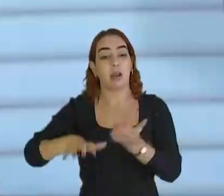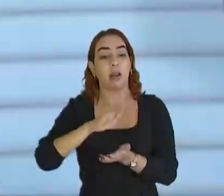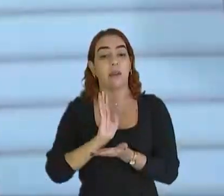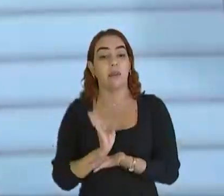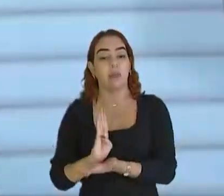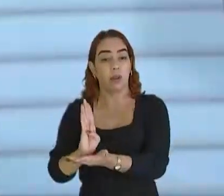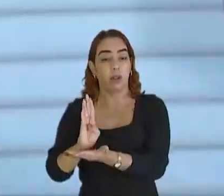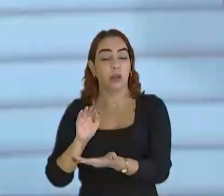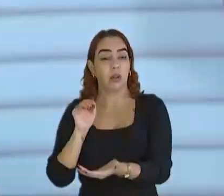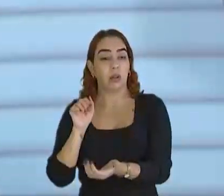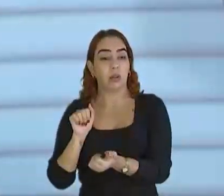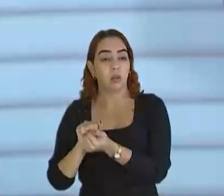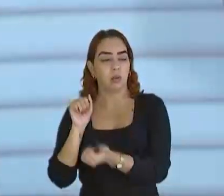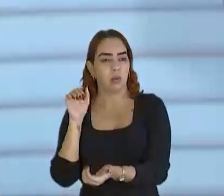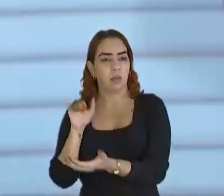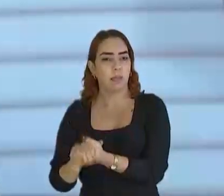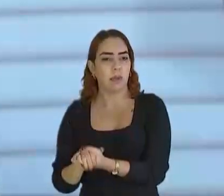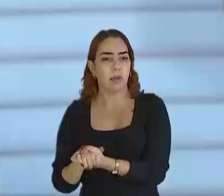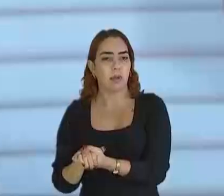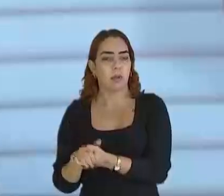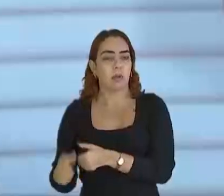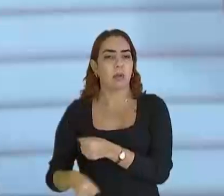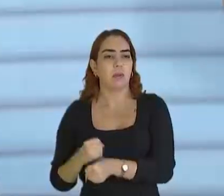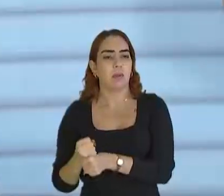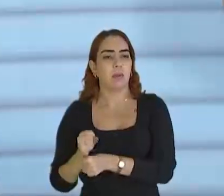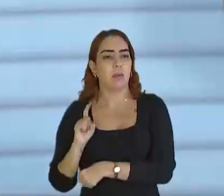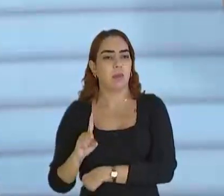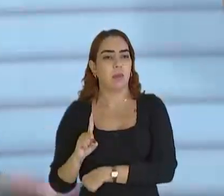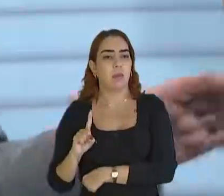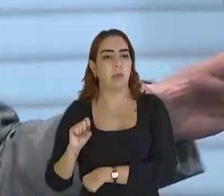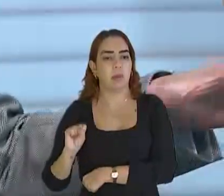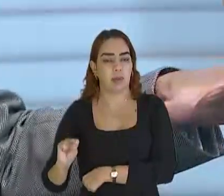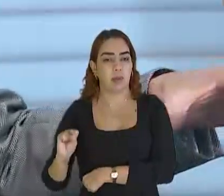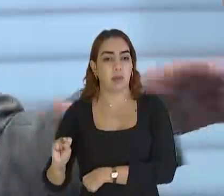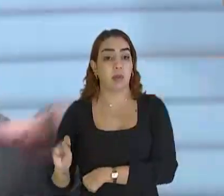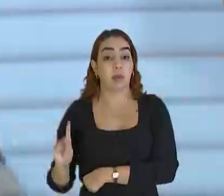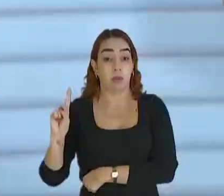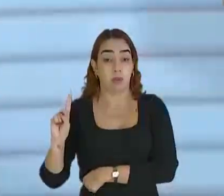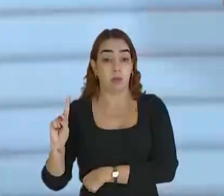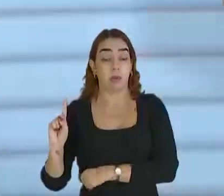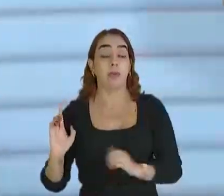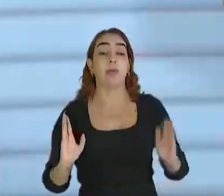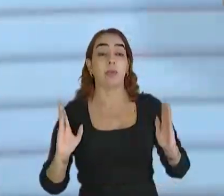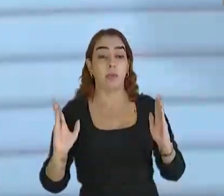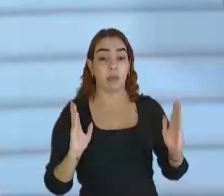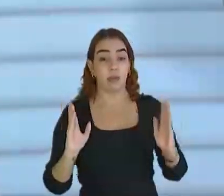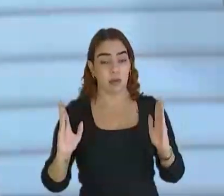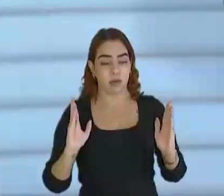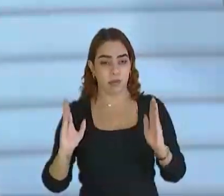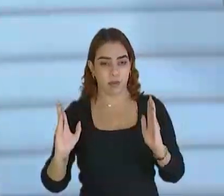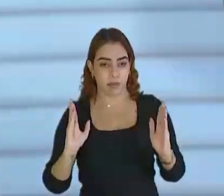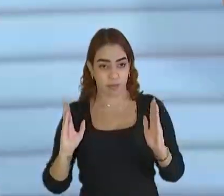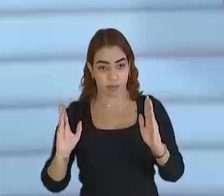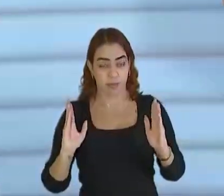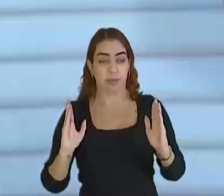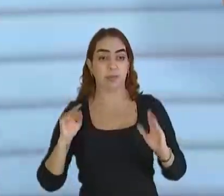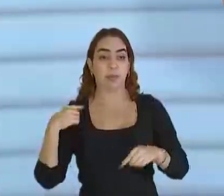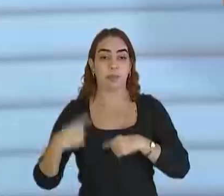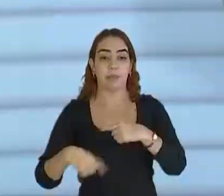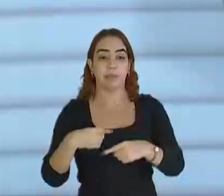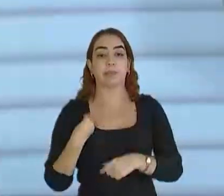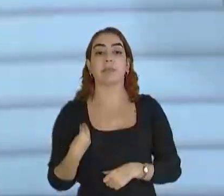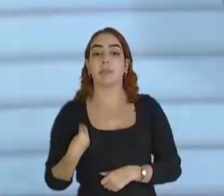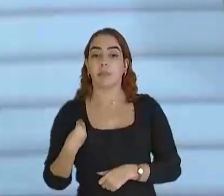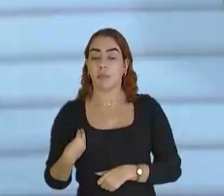Napoleão, ela fez isso em 1881. Né? Ou seja, são as gerações e nós estamos aqui por causa deles. Eu